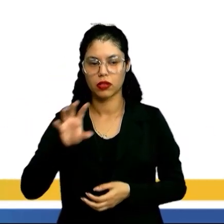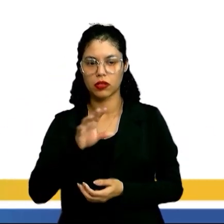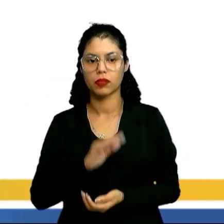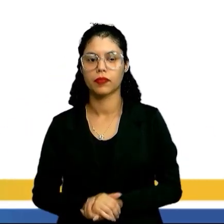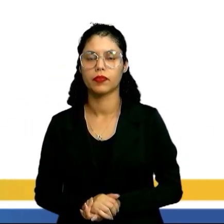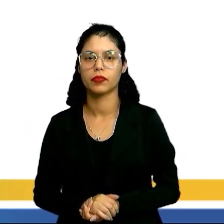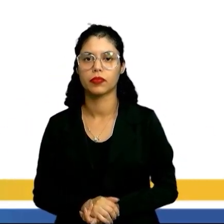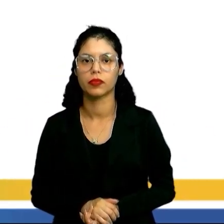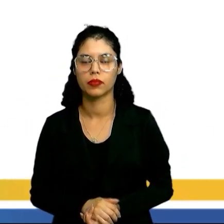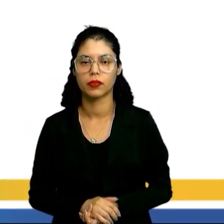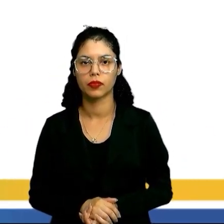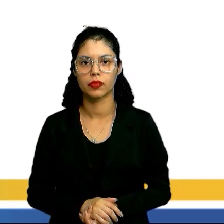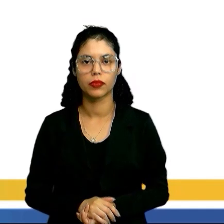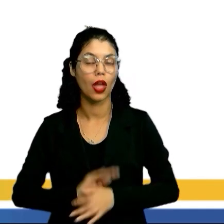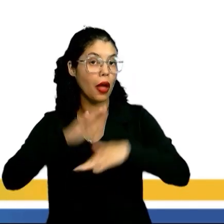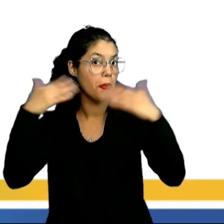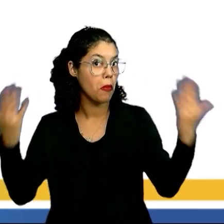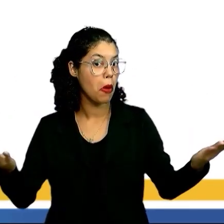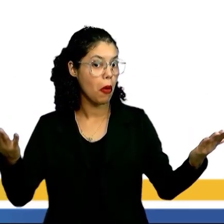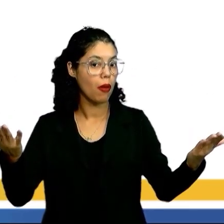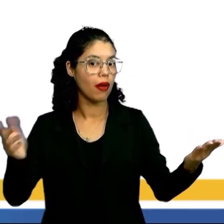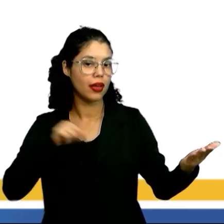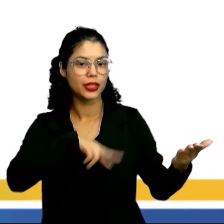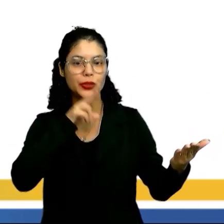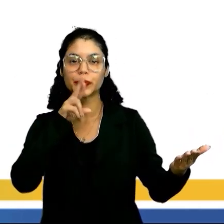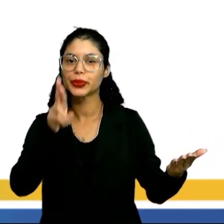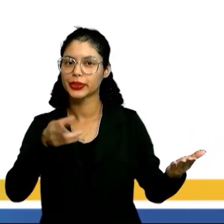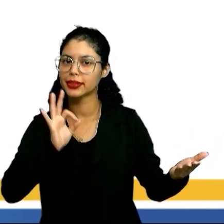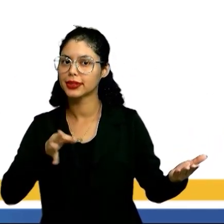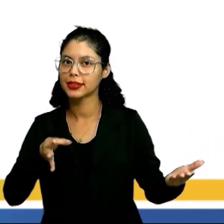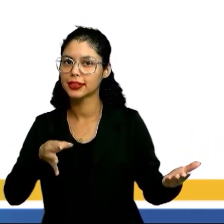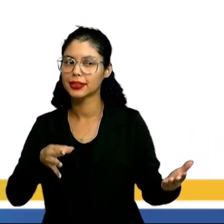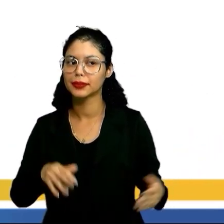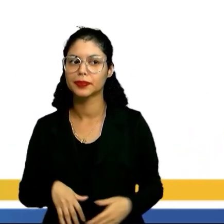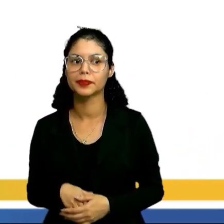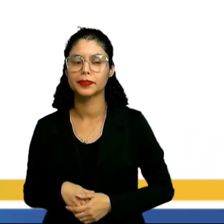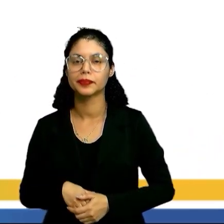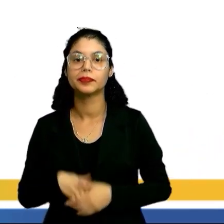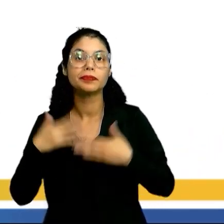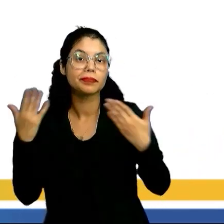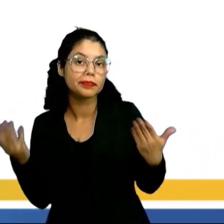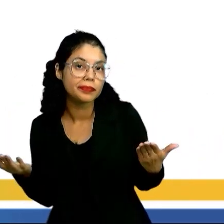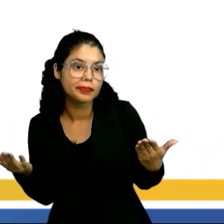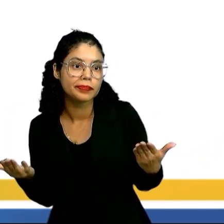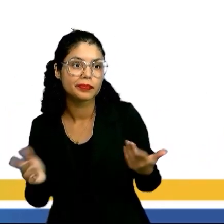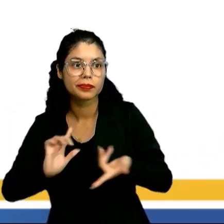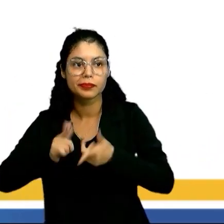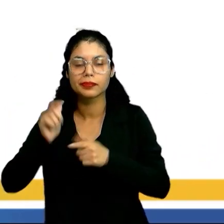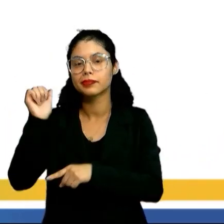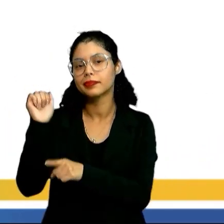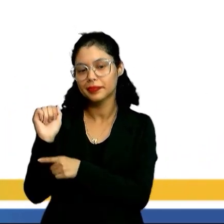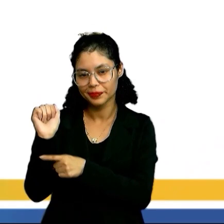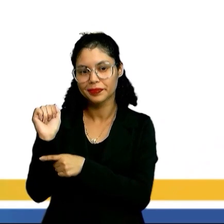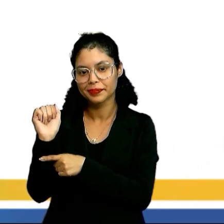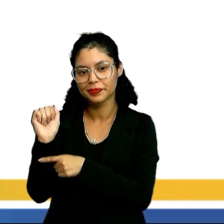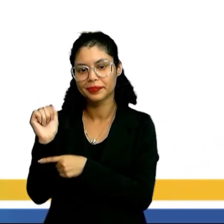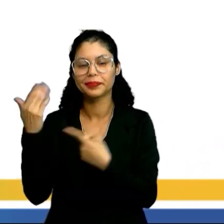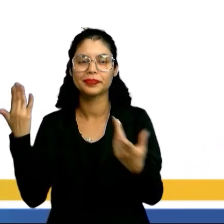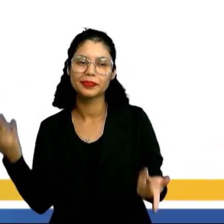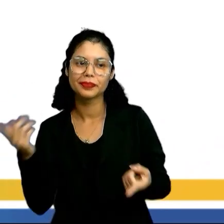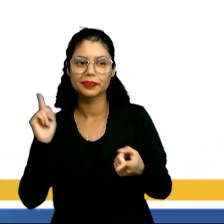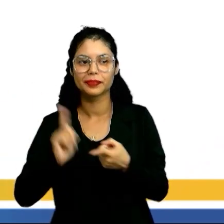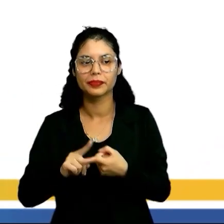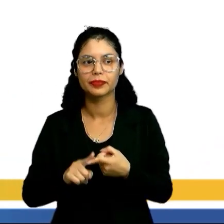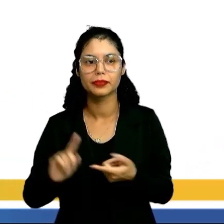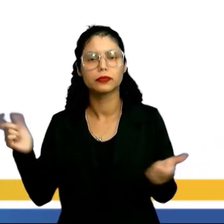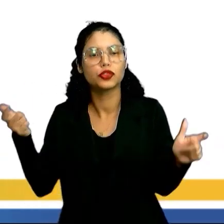na região das gemas apicais. E aí, a resposta dessa planta foi o quê? Foi a alternativa A, pessoal.